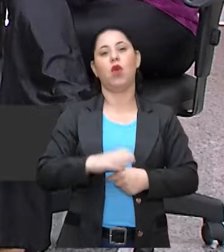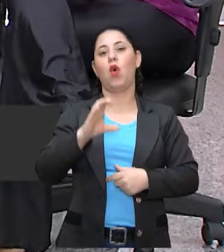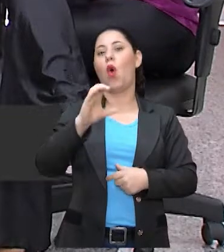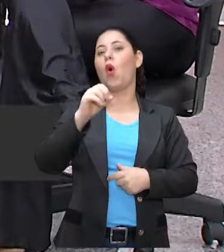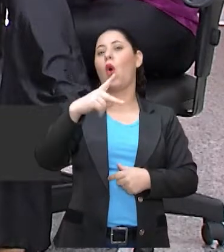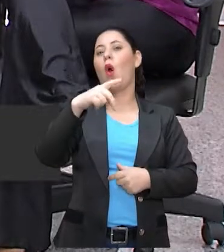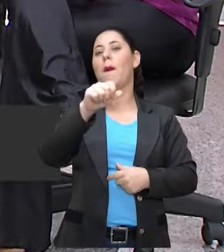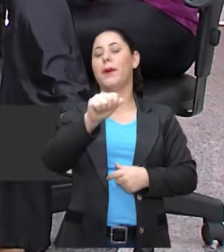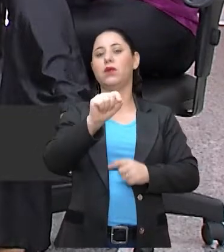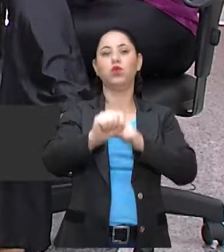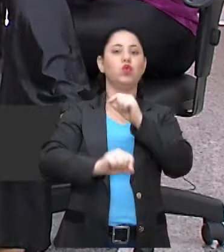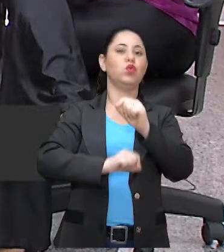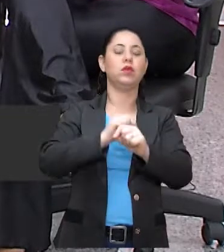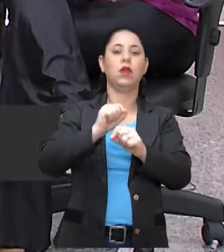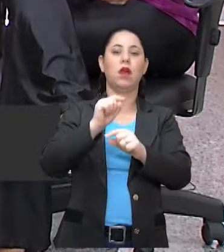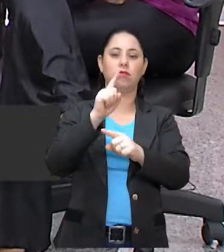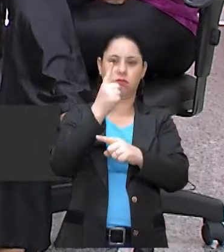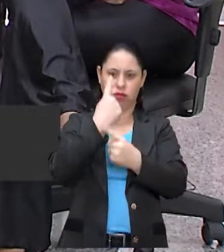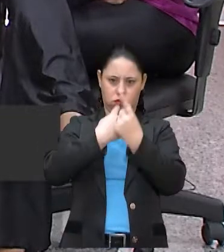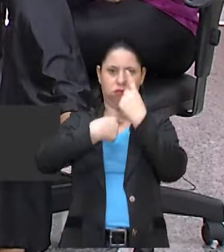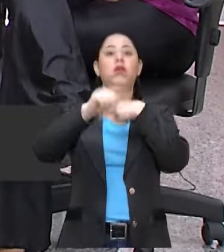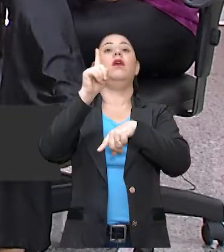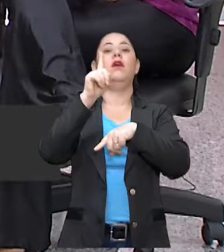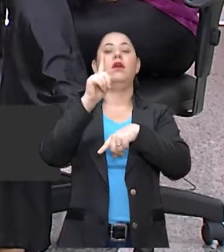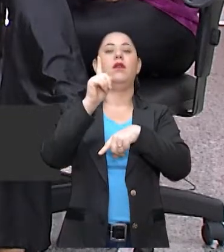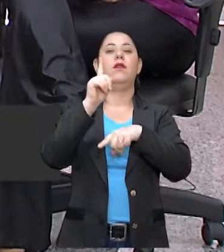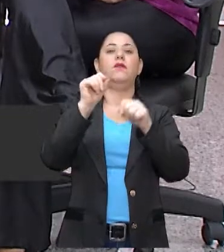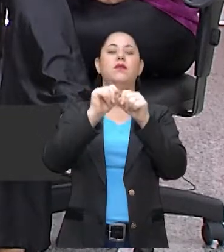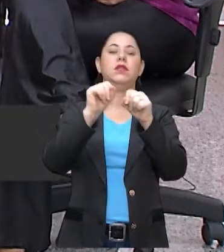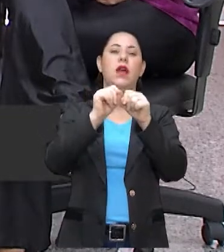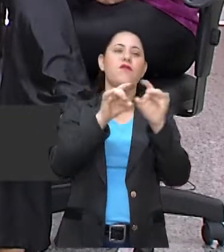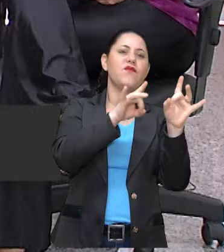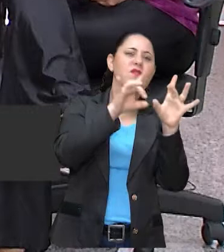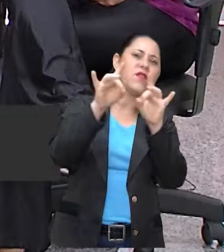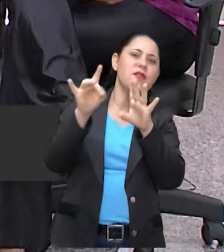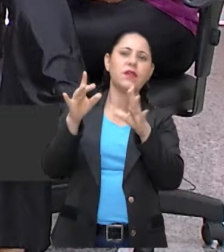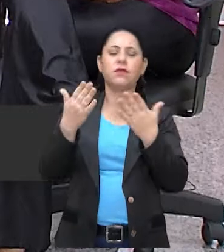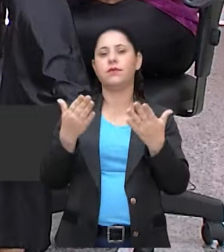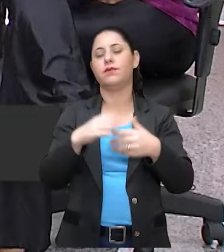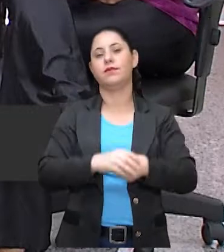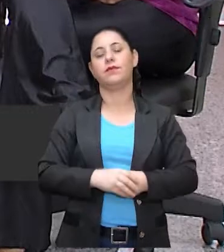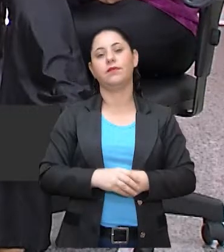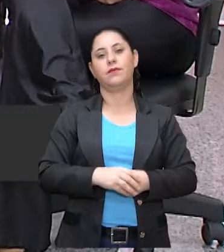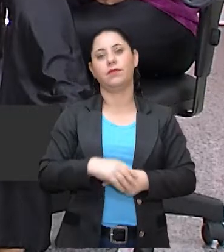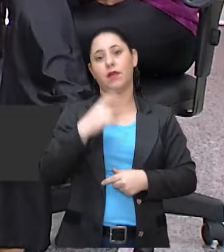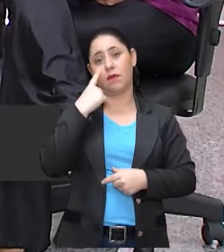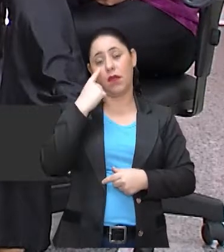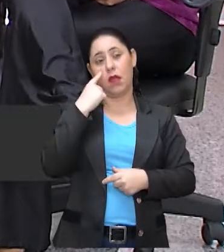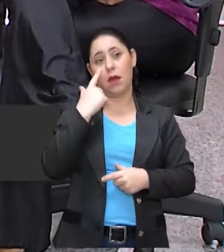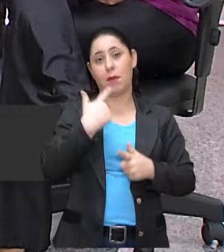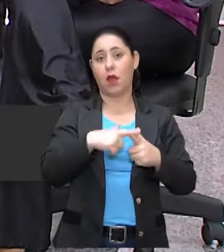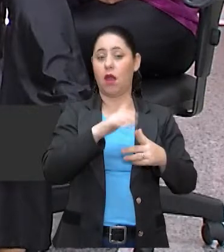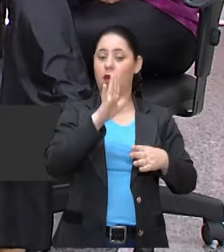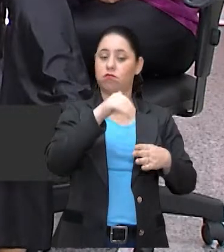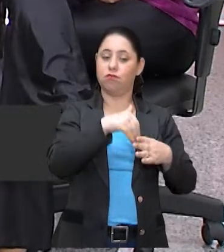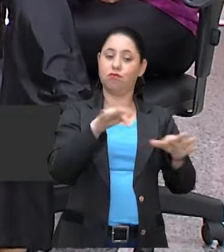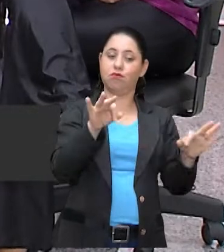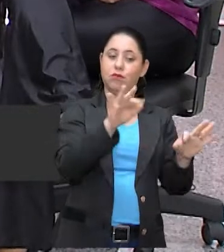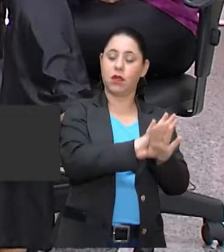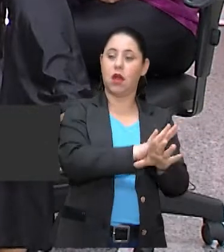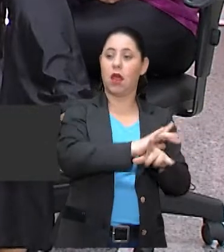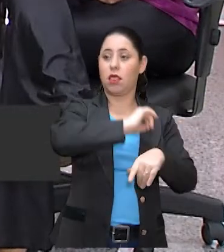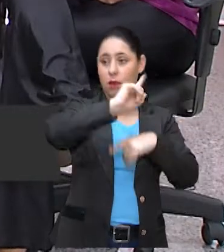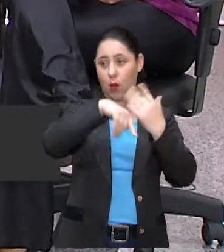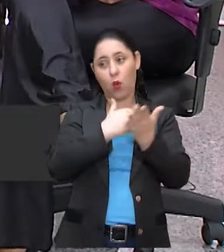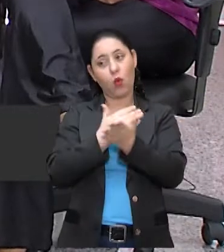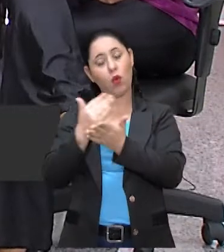essa projeção de alavancar, de dar uma esquentada nas vendas? Porque a gente vai sair de uma eleição e vem a